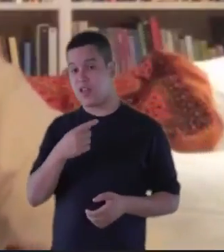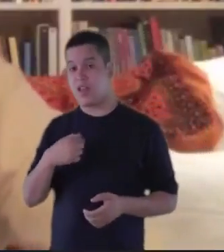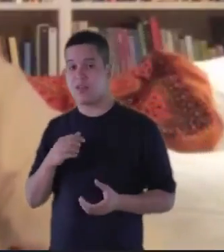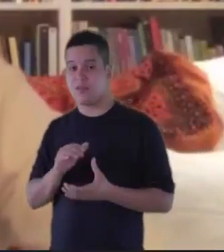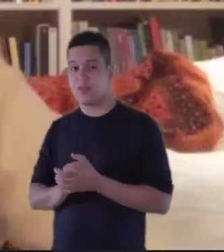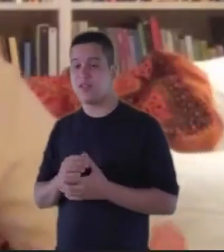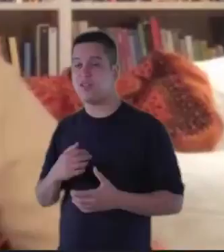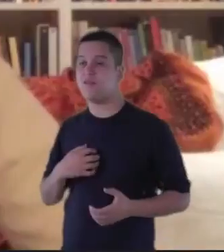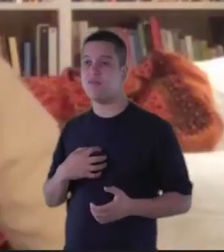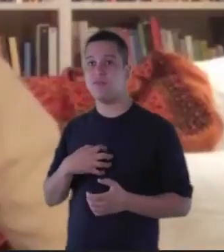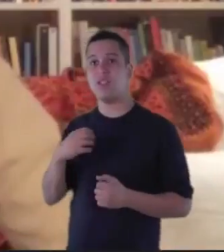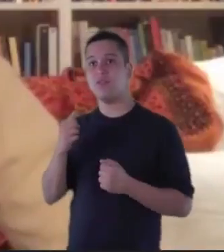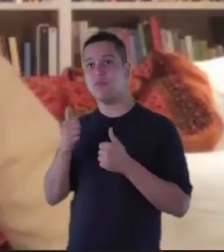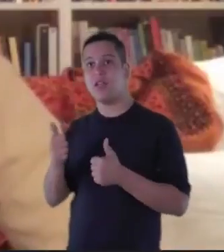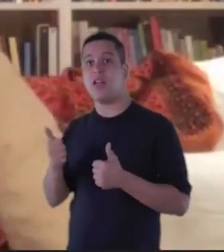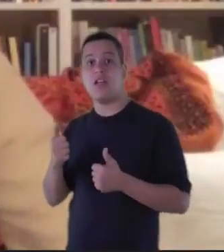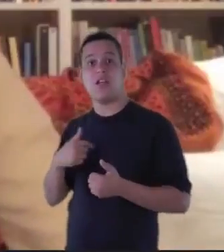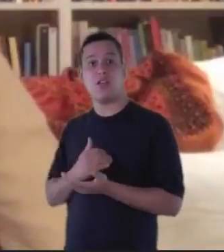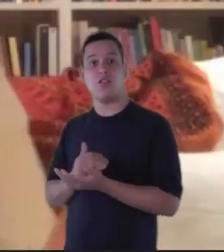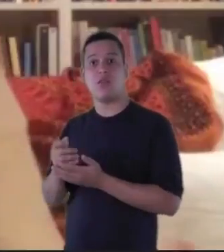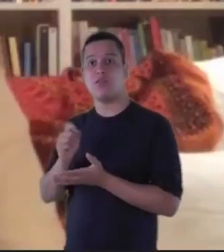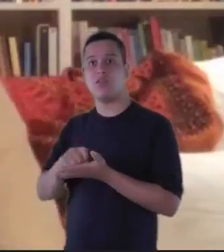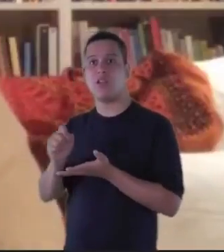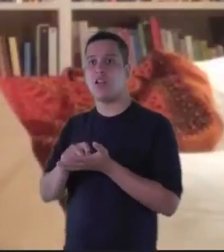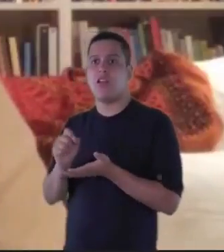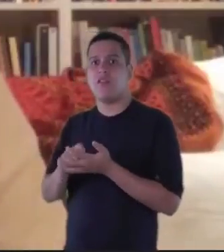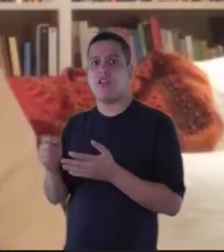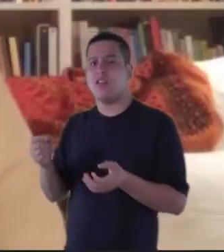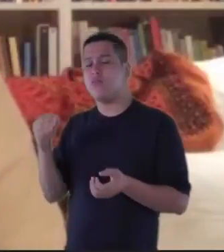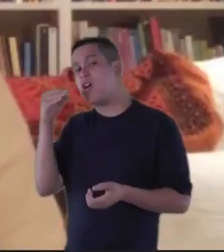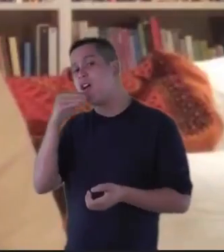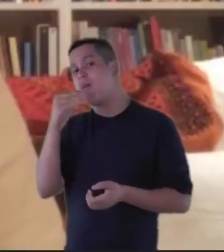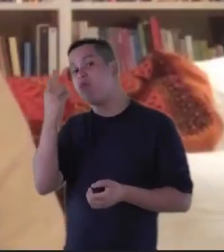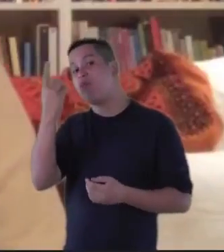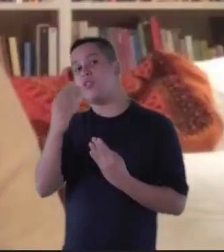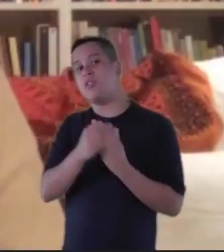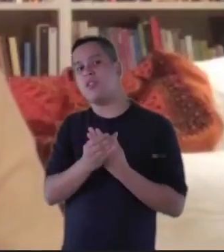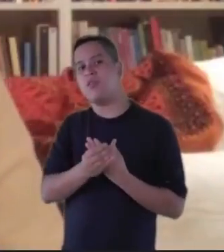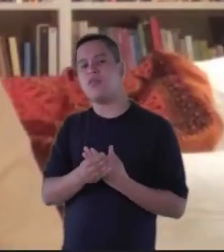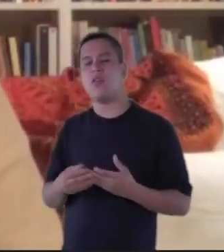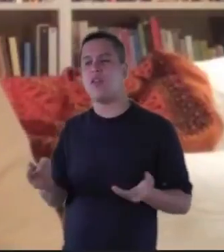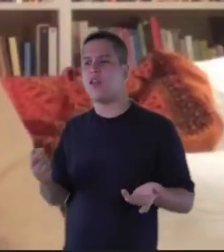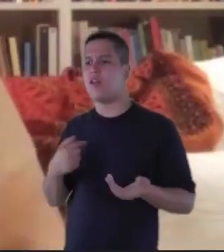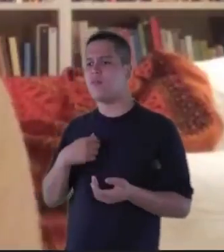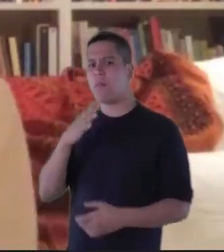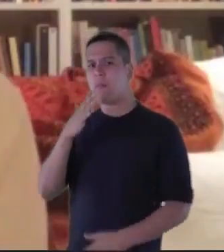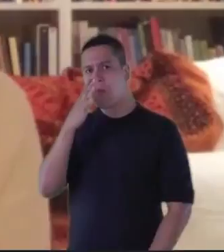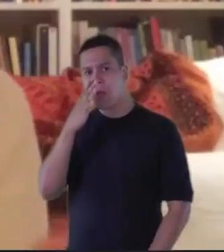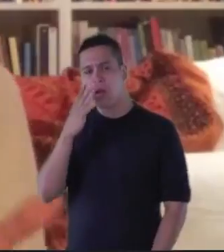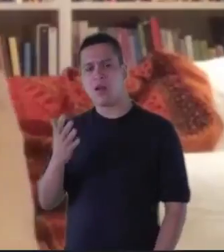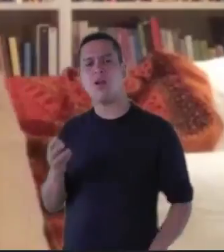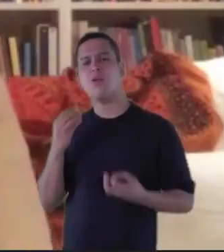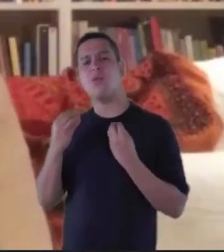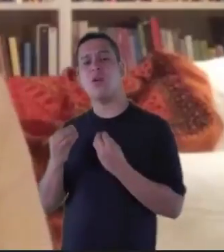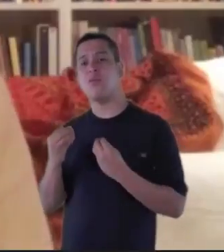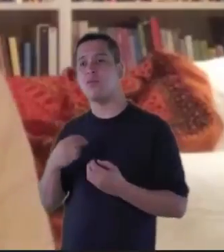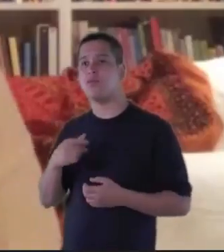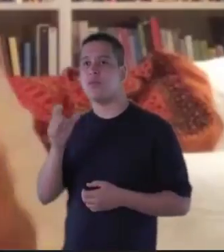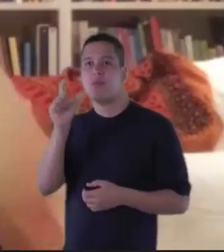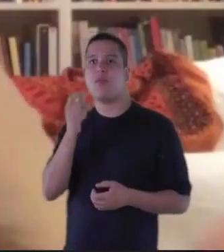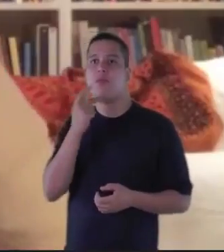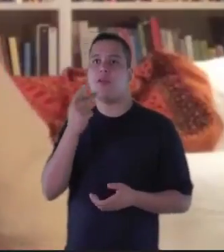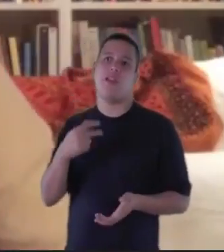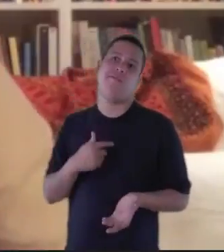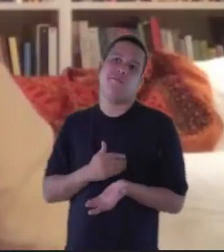ele começou a escrever e escreveu um livro. Rapidamente, que foi o Belina Esfinge o primeiro, eu fiquei muito impressionada com aquilo. A pessoa fala, vou escrever, e escreve,